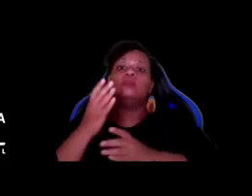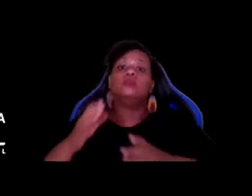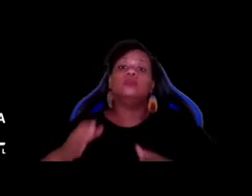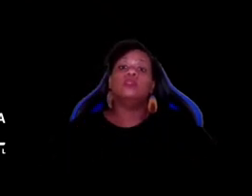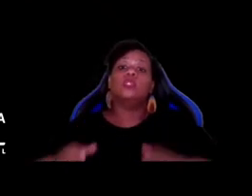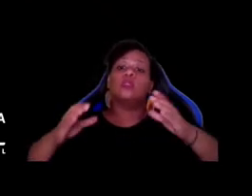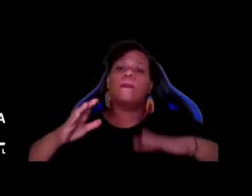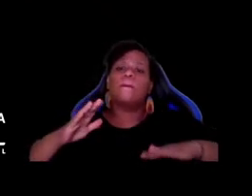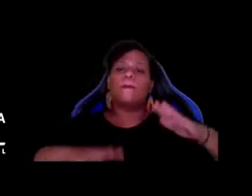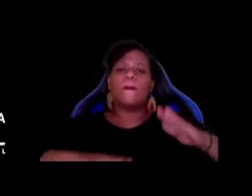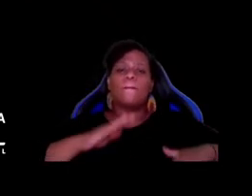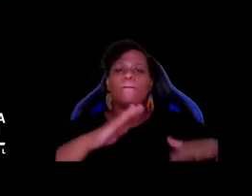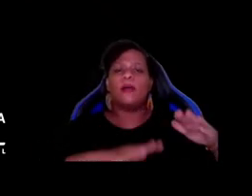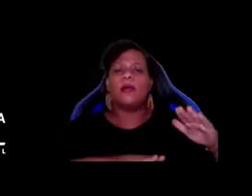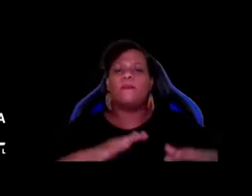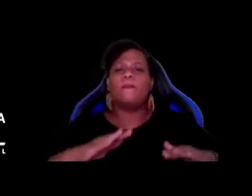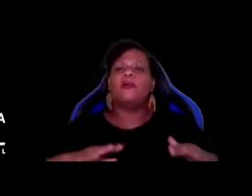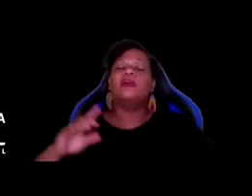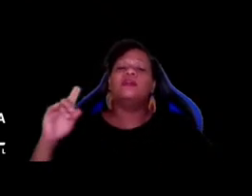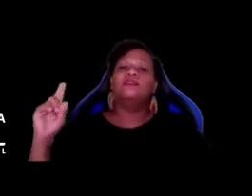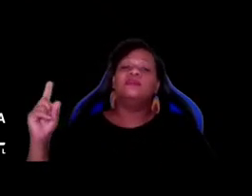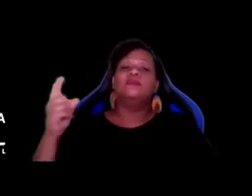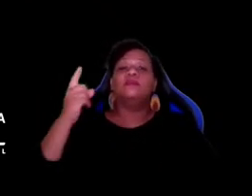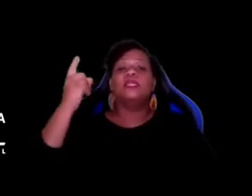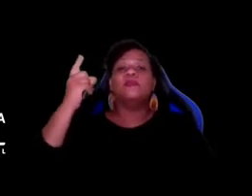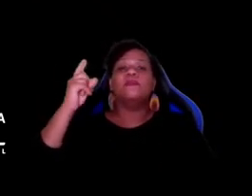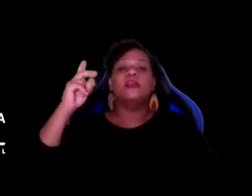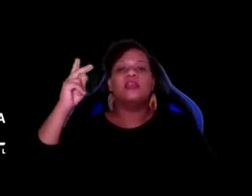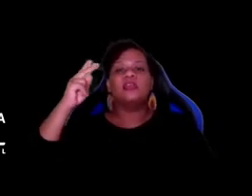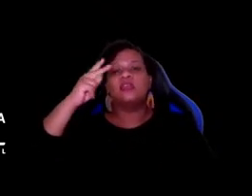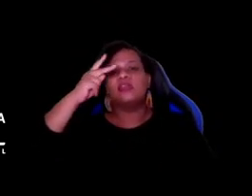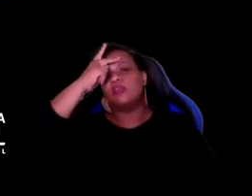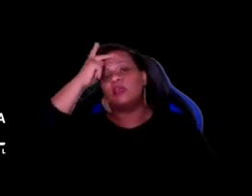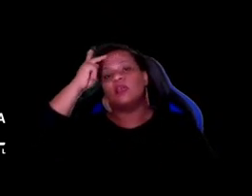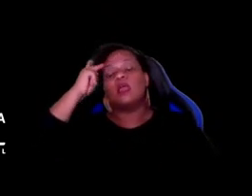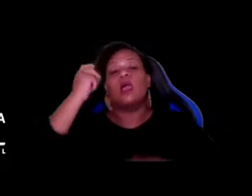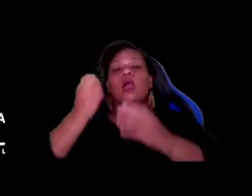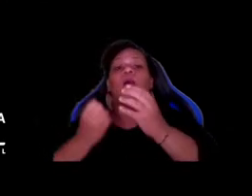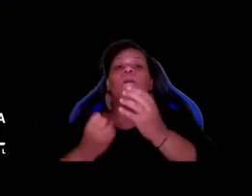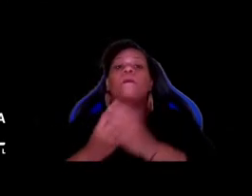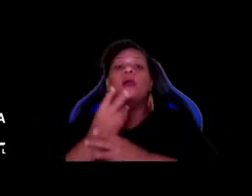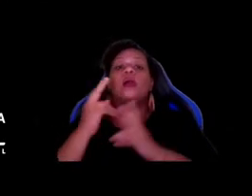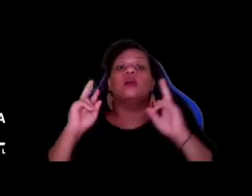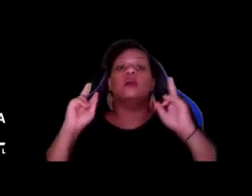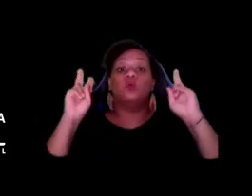no princípio da humanidade, da vida nas tribos,